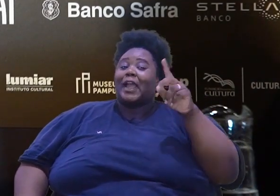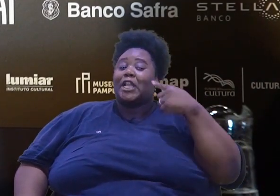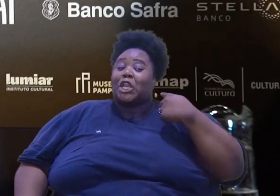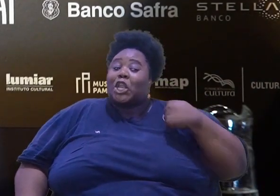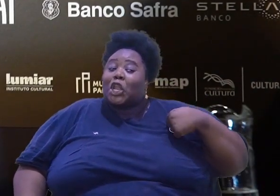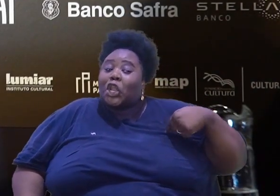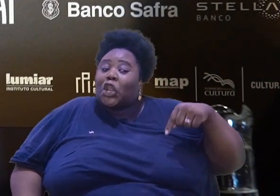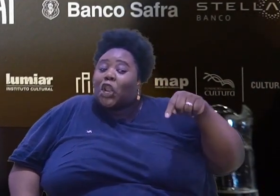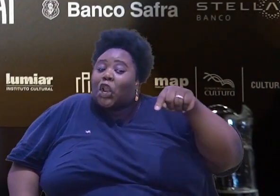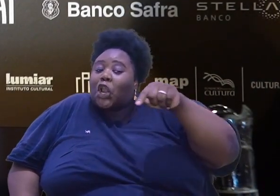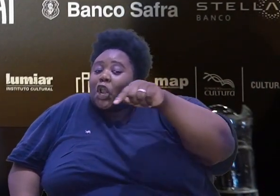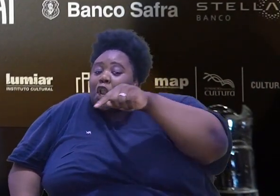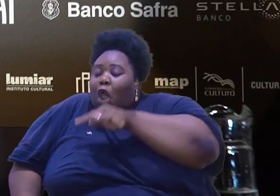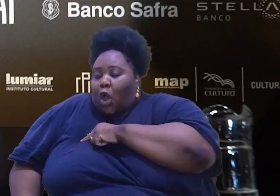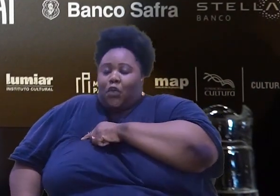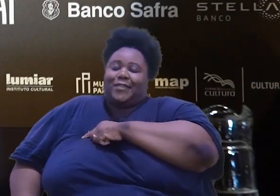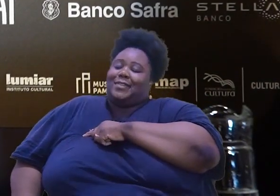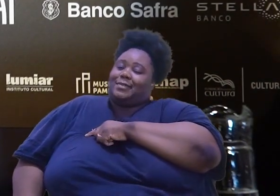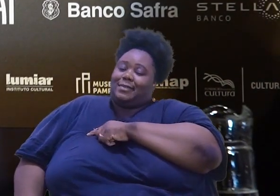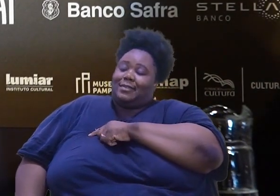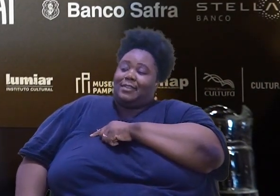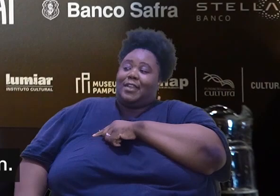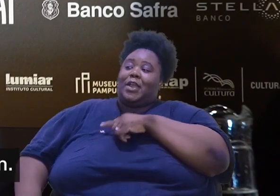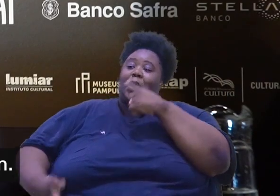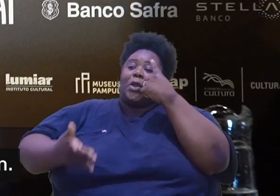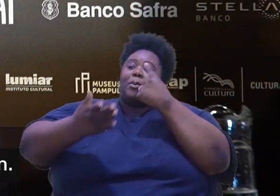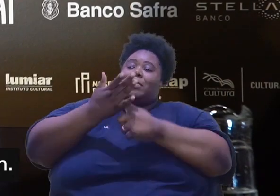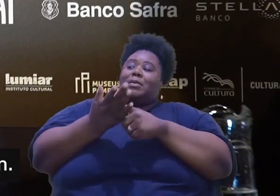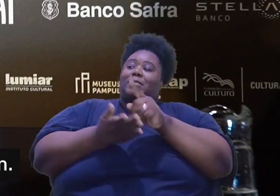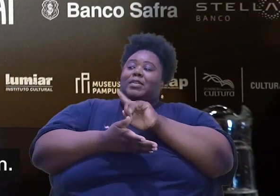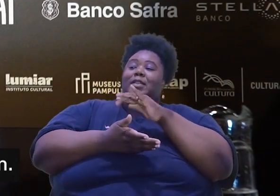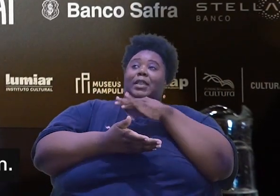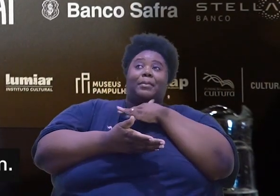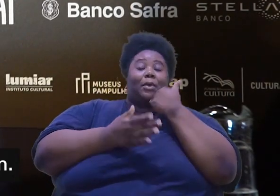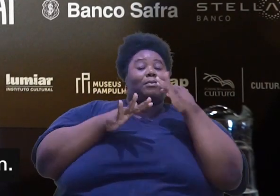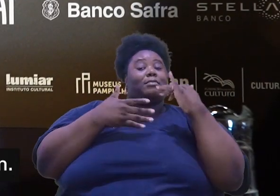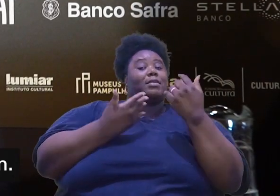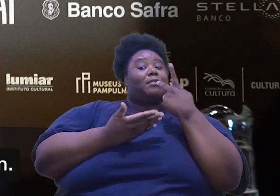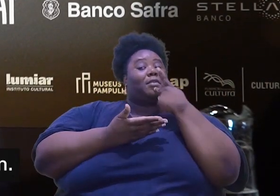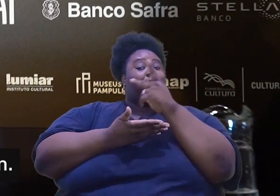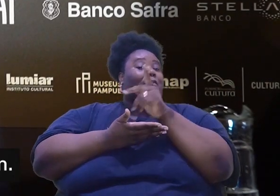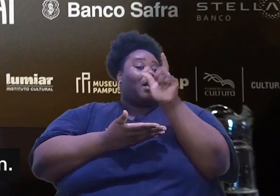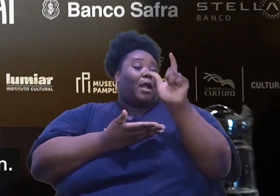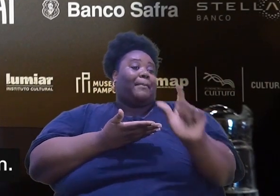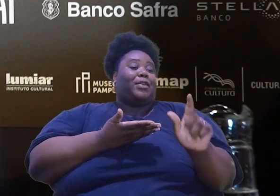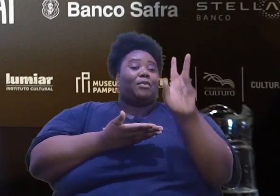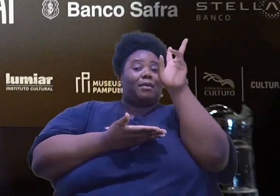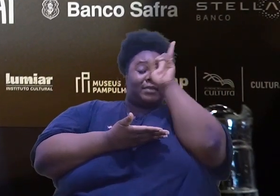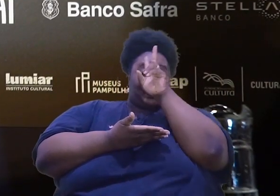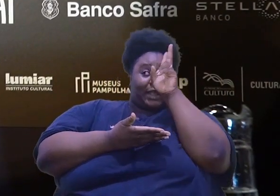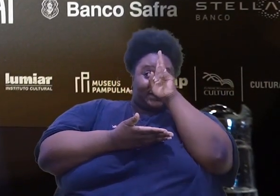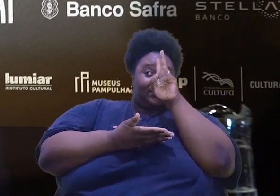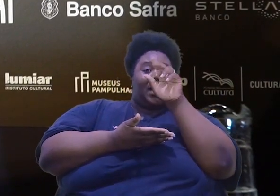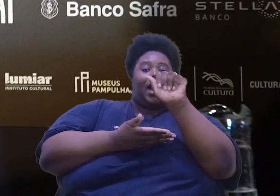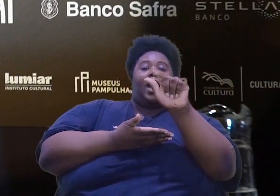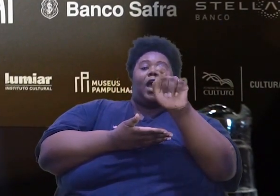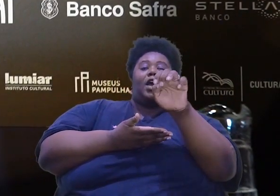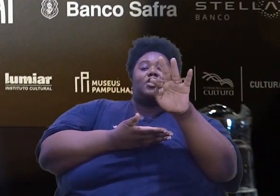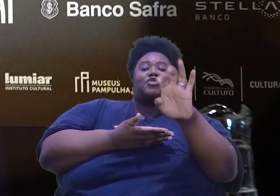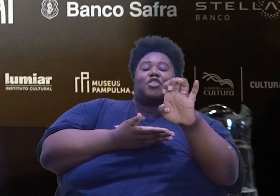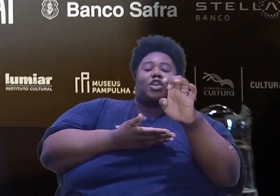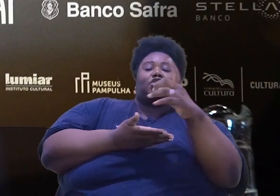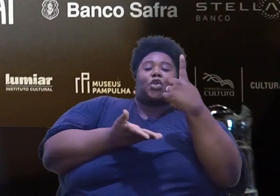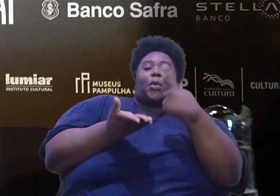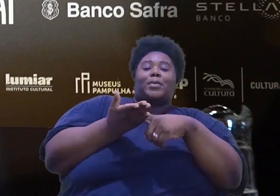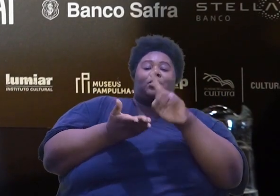nós combinamos de não morrer. Então, eu coloco na boca da personagem, a gente combinou de